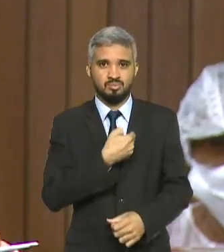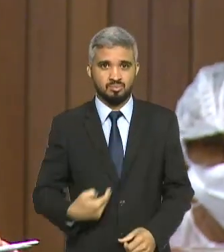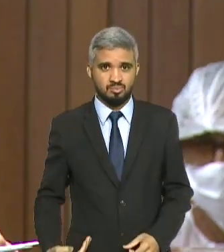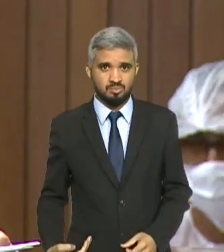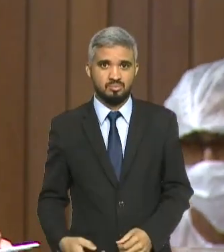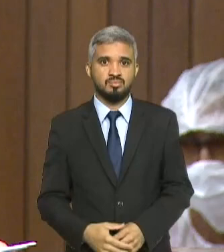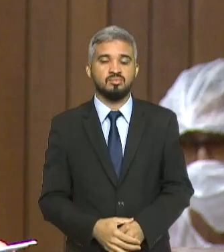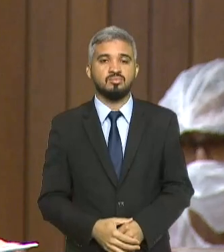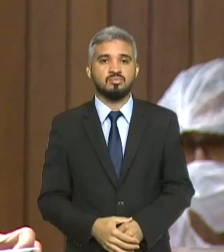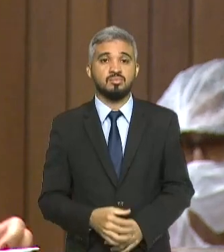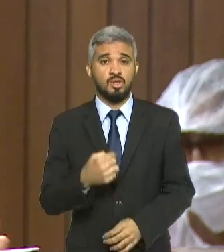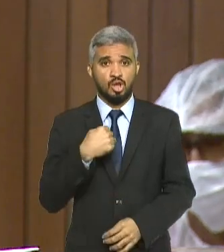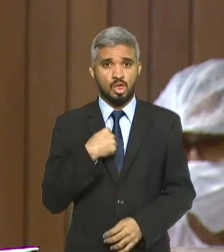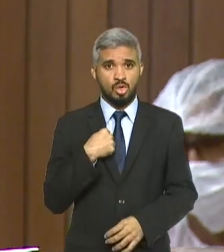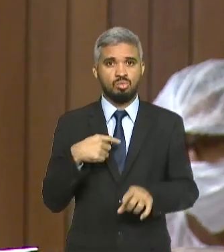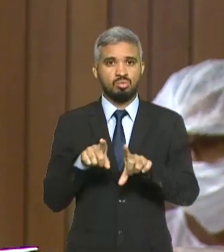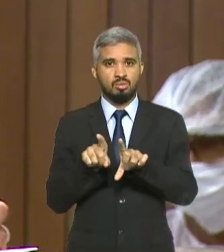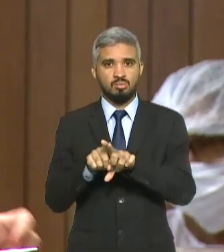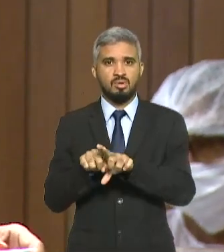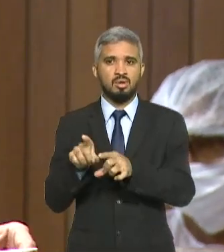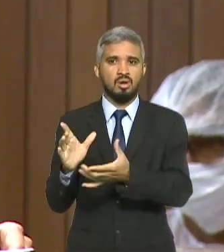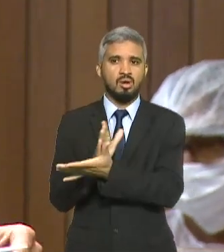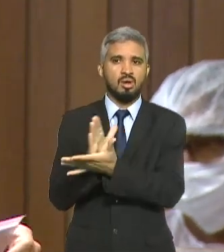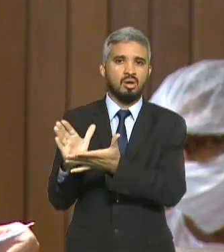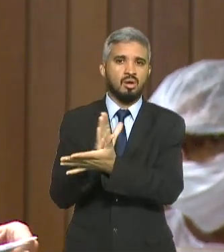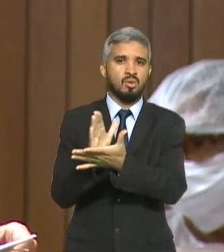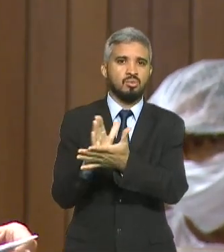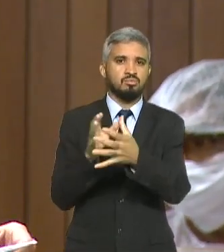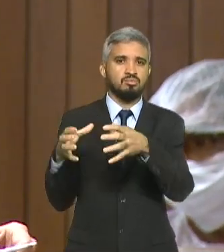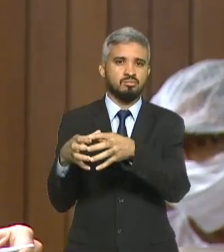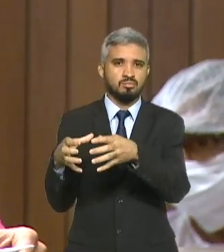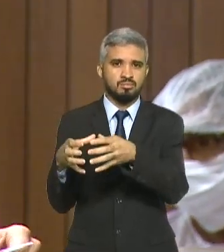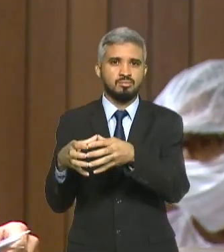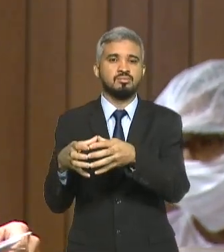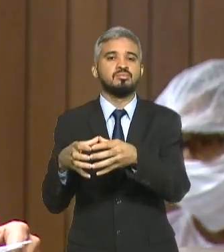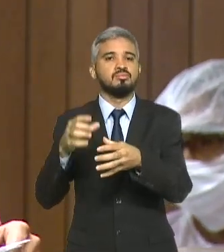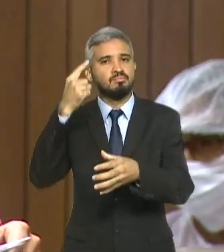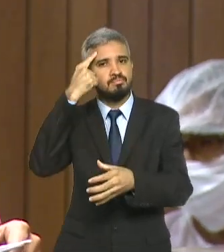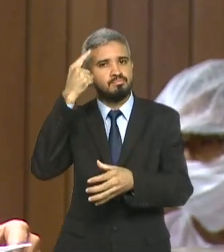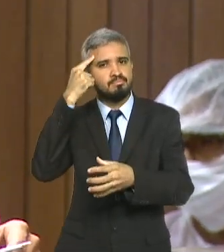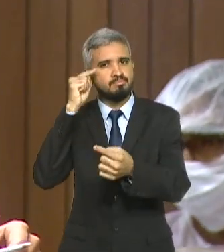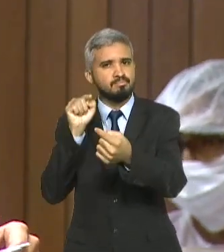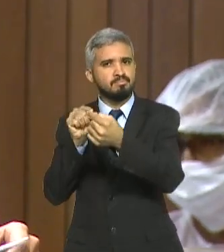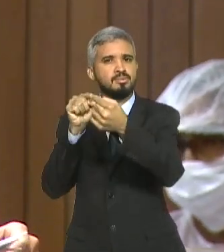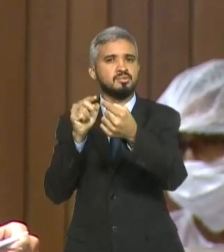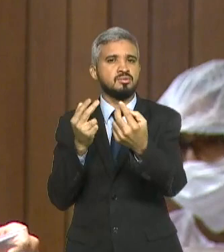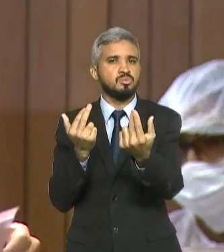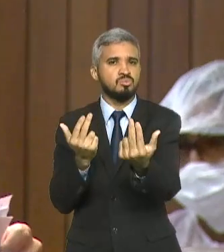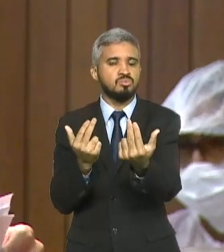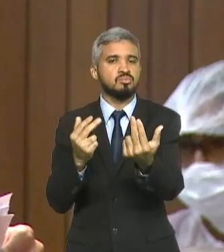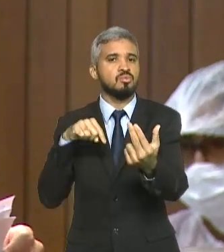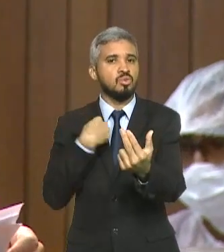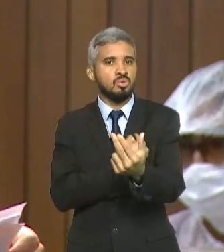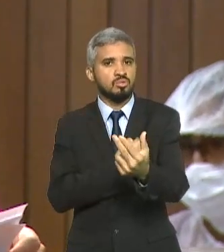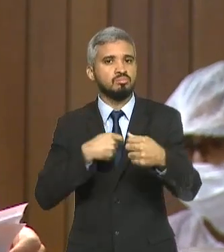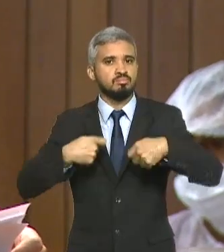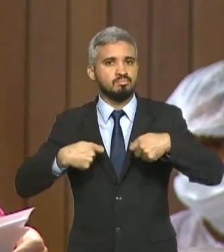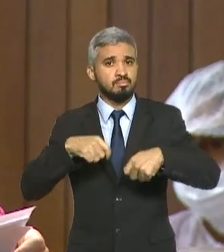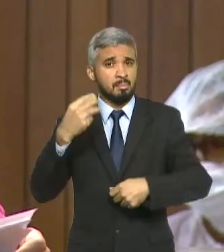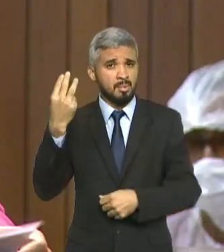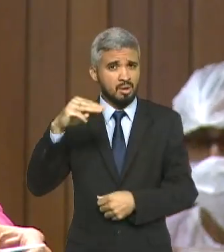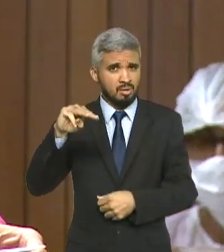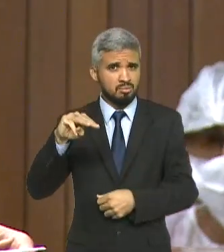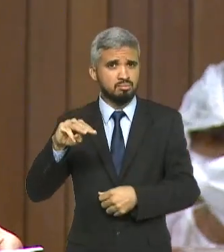do mesmo pensamento, do pensamento que o Maranhão deve continuar a avançar, que o Maranhão não pode retroceder. E Brandão